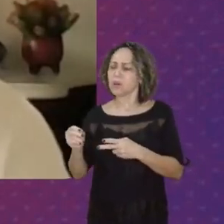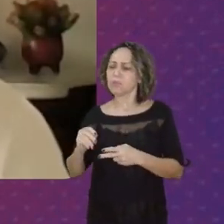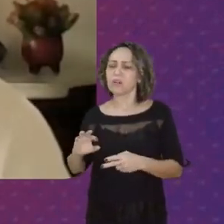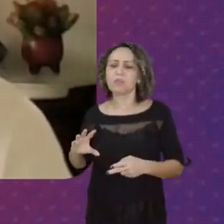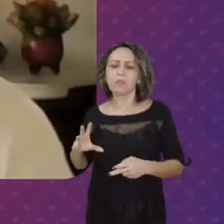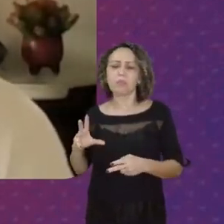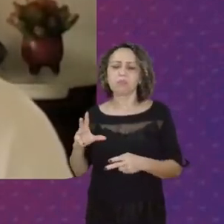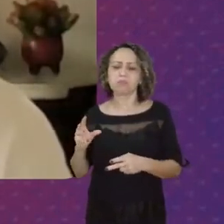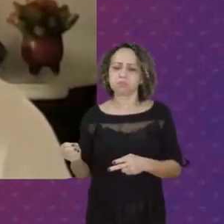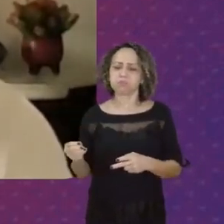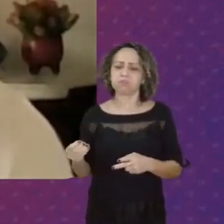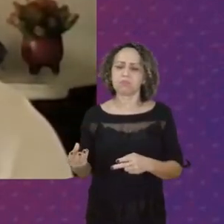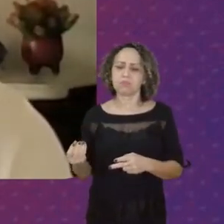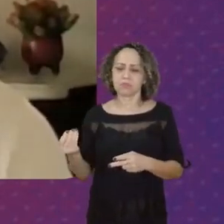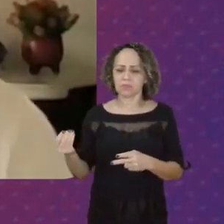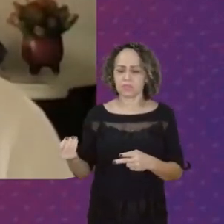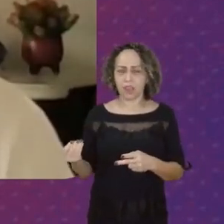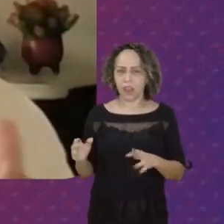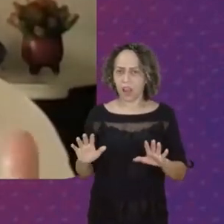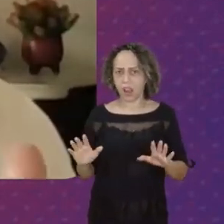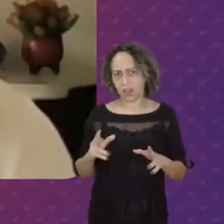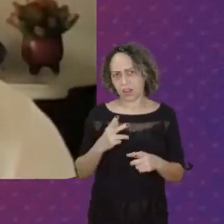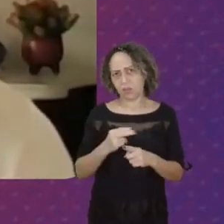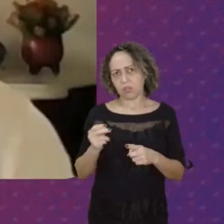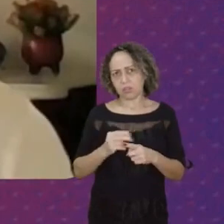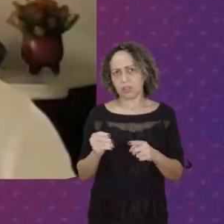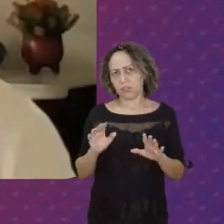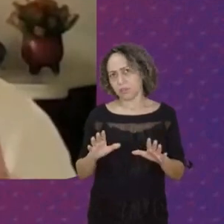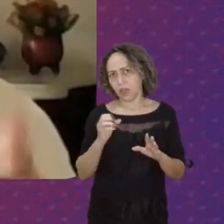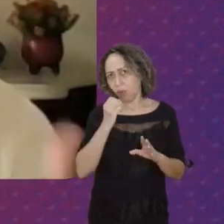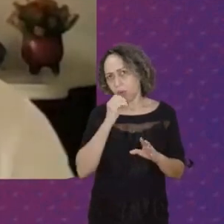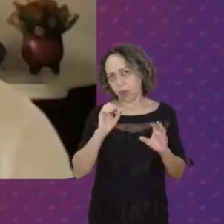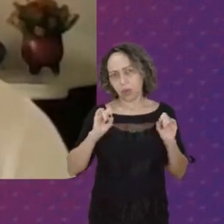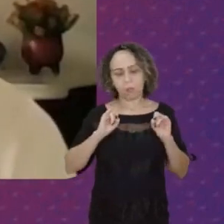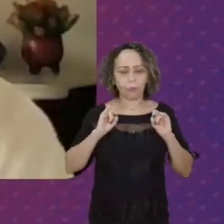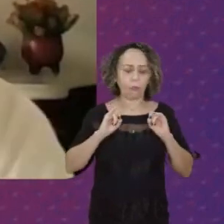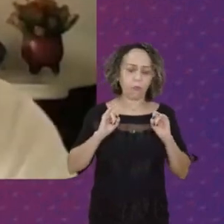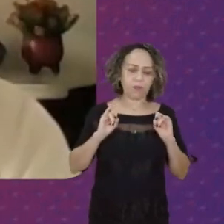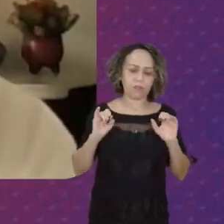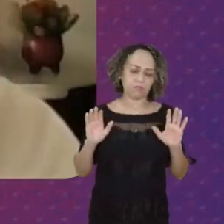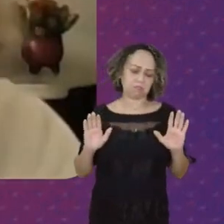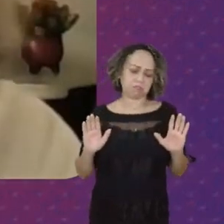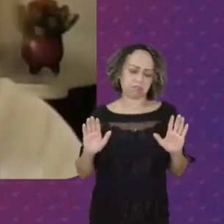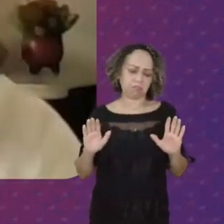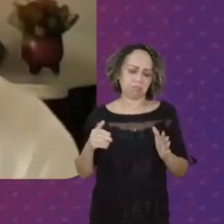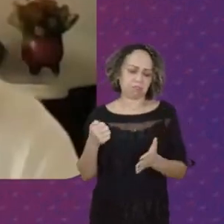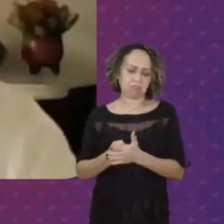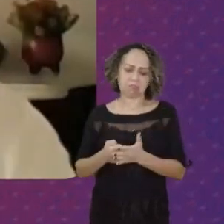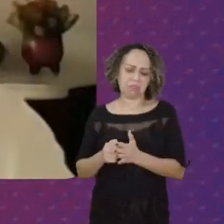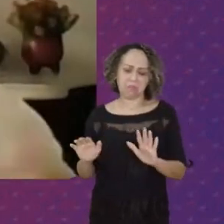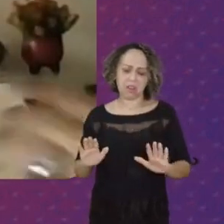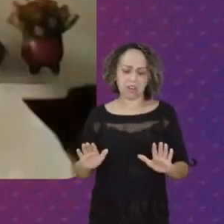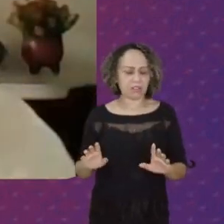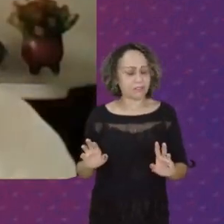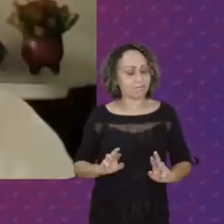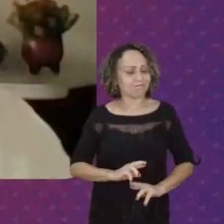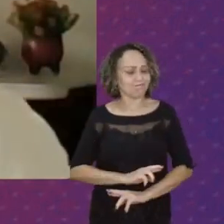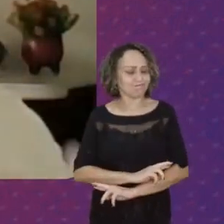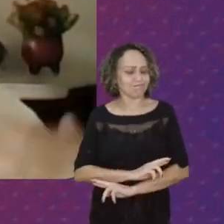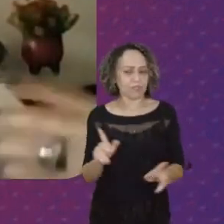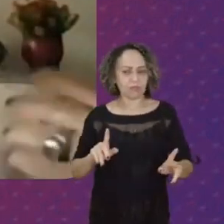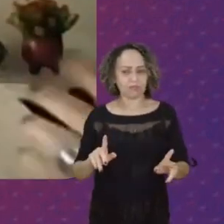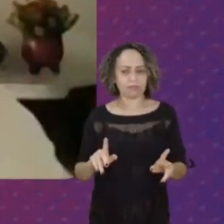significa dizer que está tudo bem, que está tudo certo e que a gente agora é só cruzar os braços.